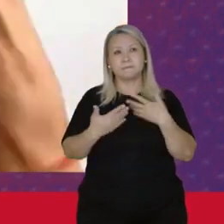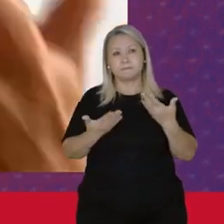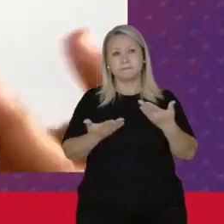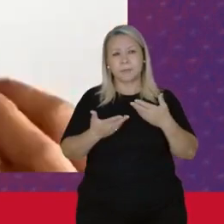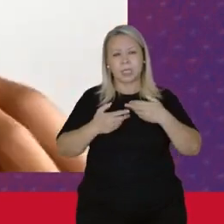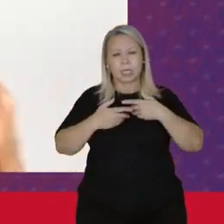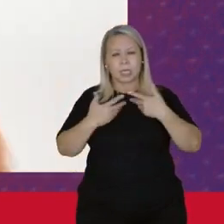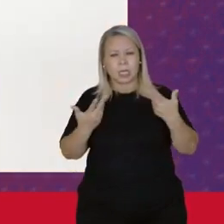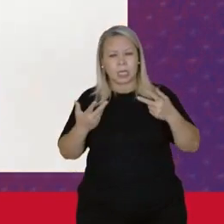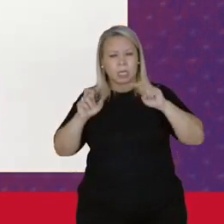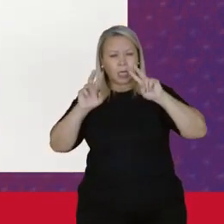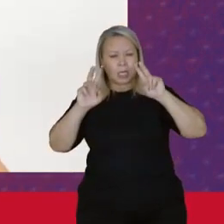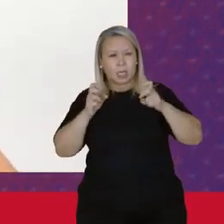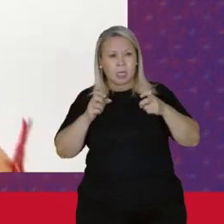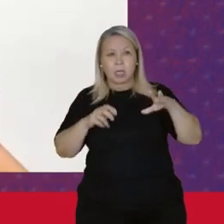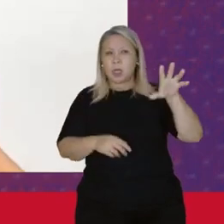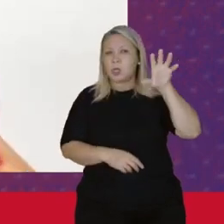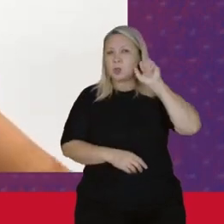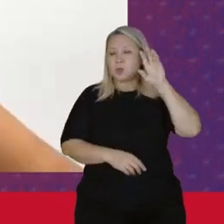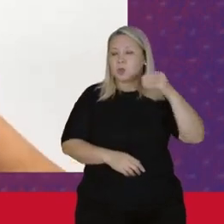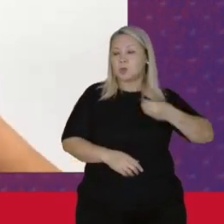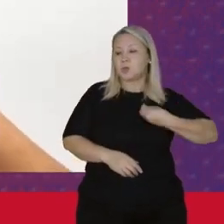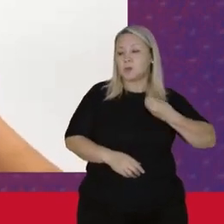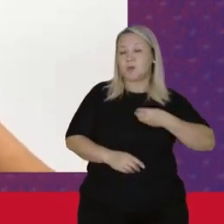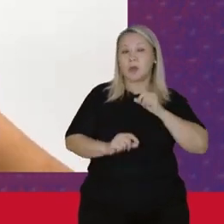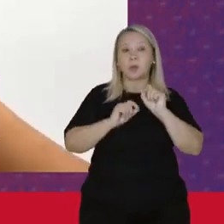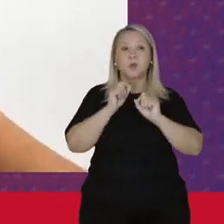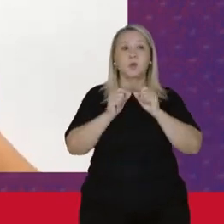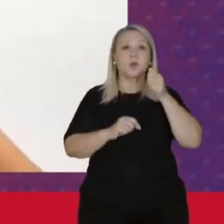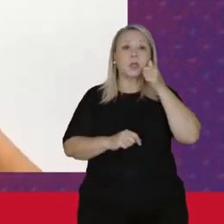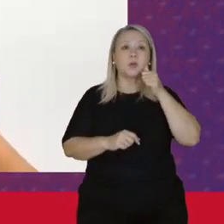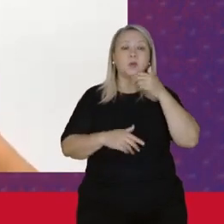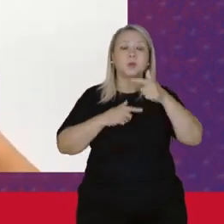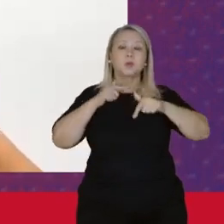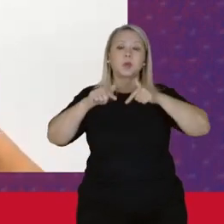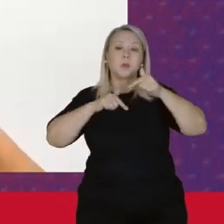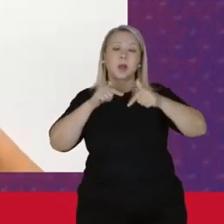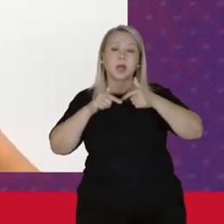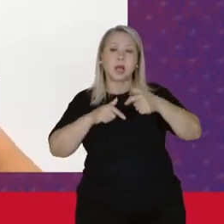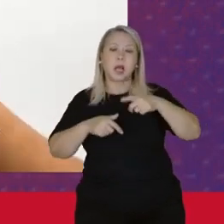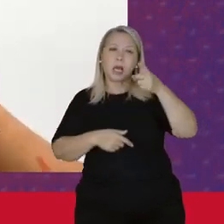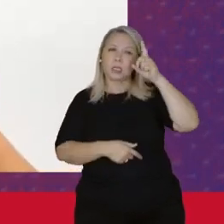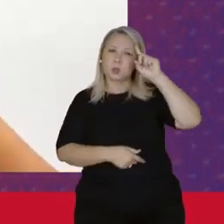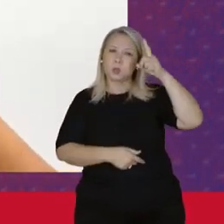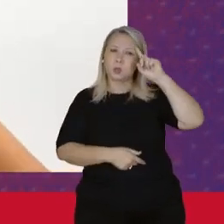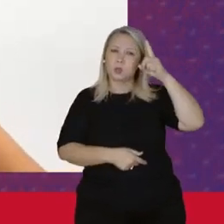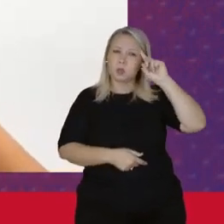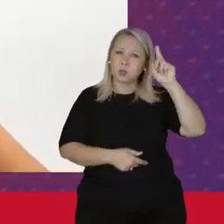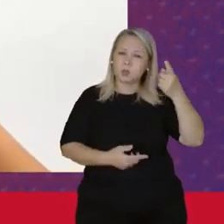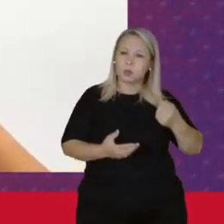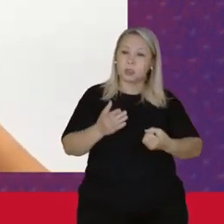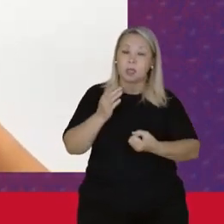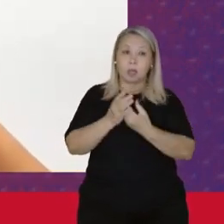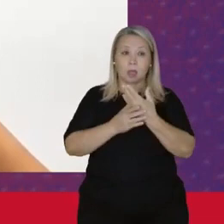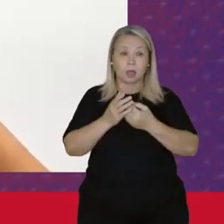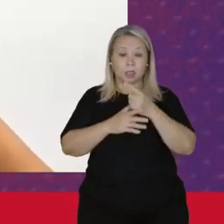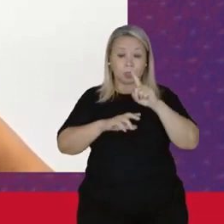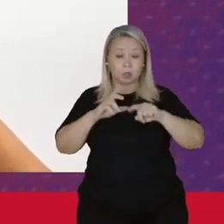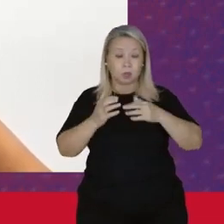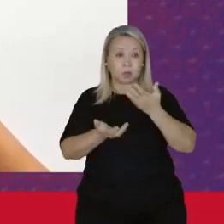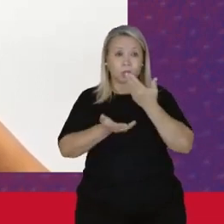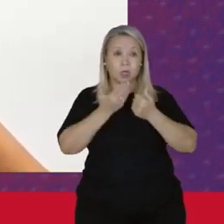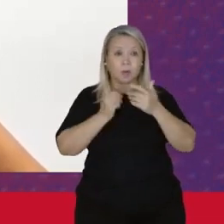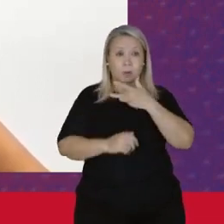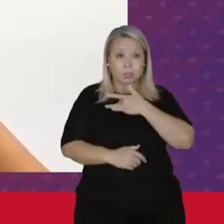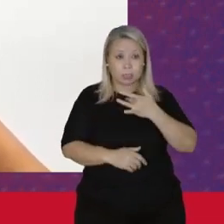coisa de escuta, né, da vivência do que as mulheres estão trabalhando no seu dia a dia, na produção de alimentos saudáveis.